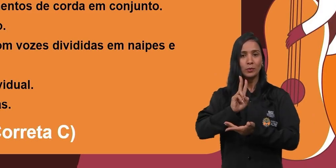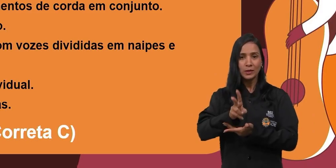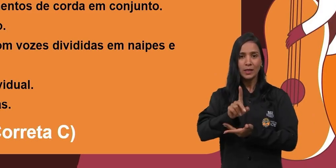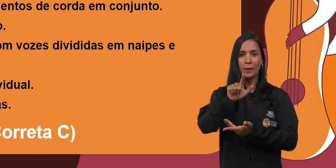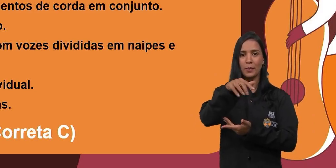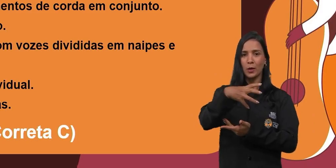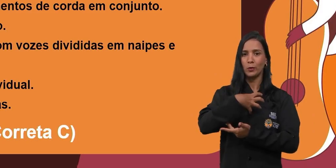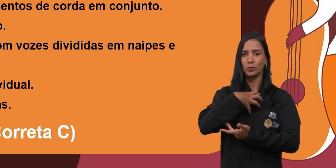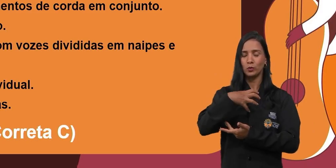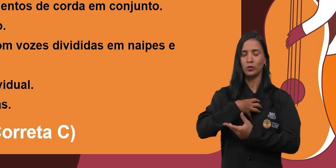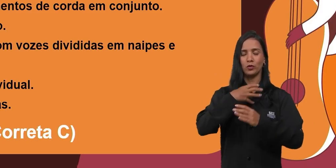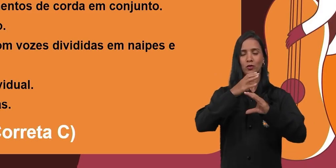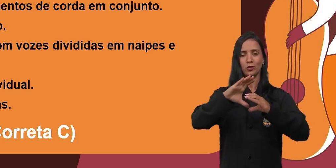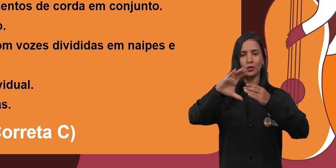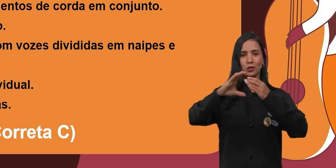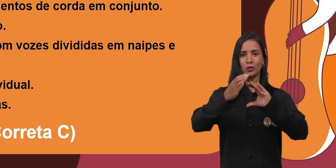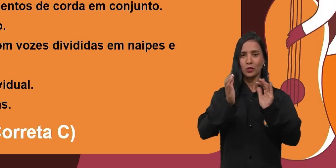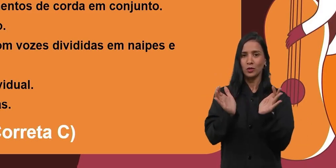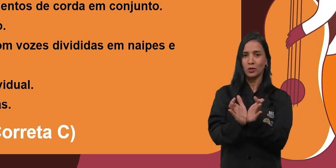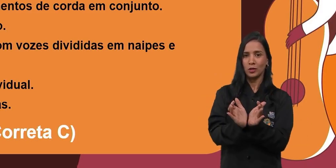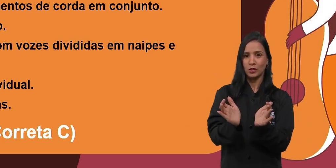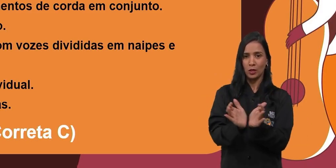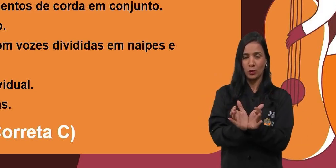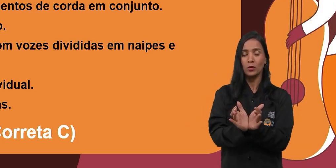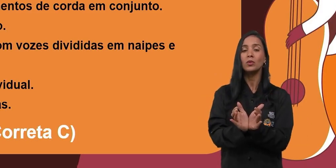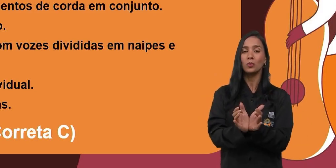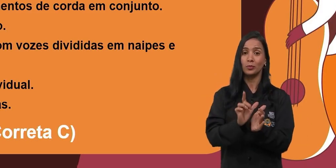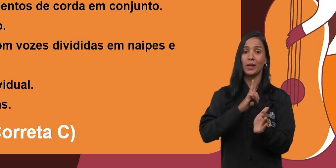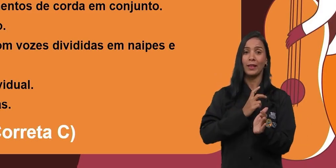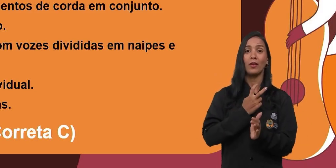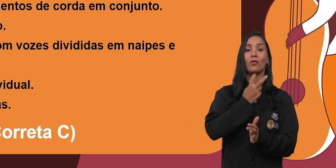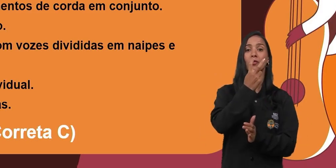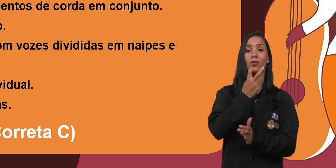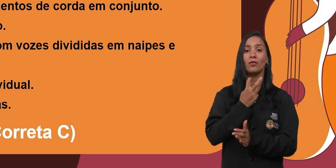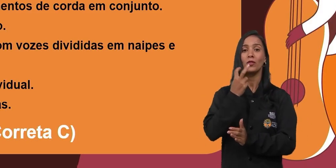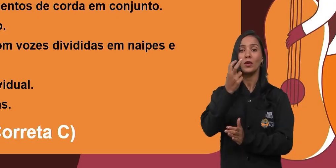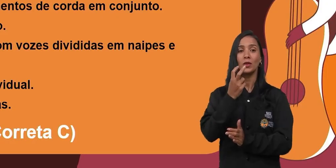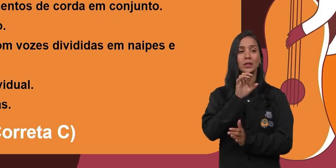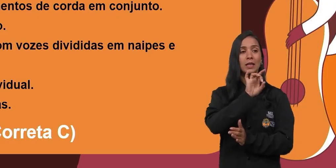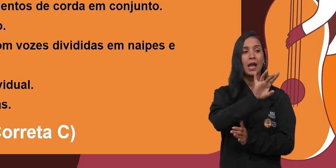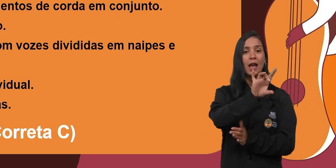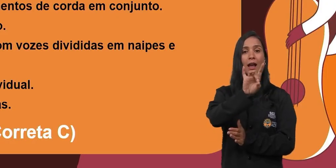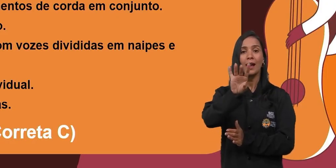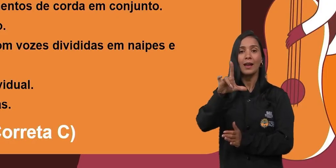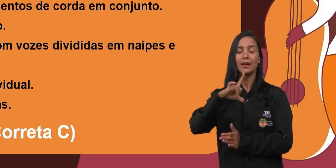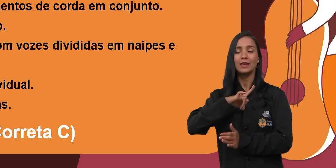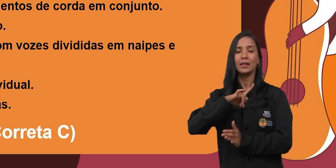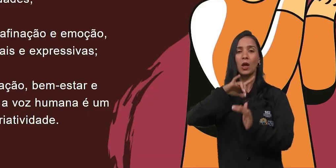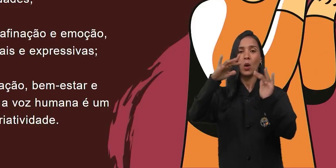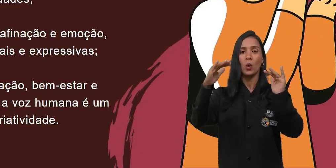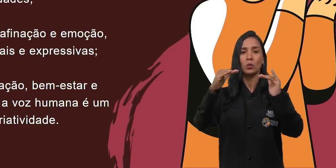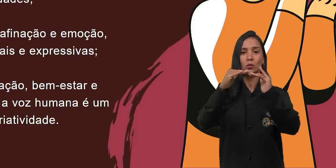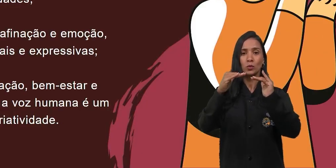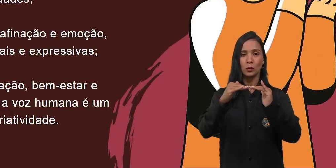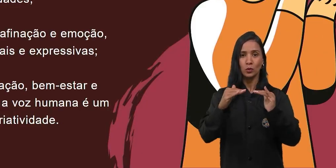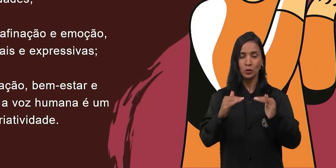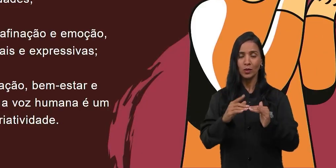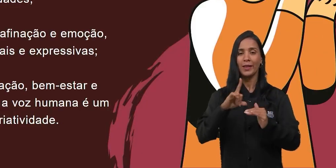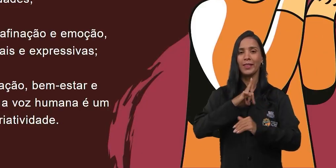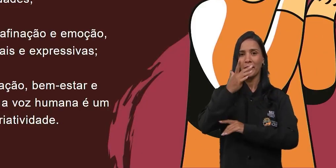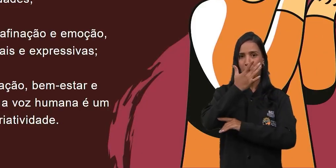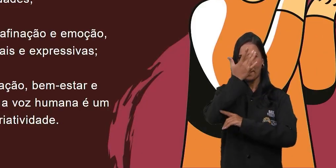musical vocal em grupo, com vozes divididas em naipes e conduzidas por um